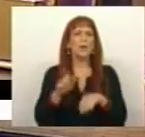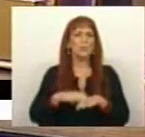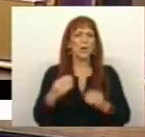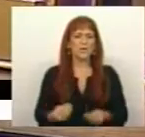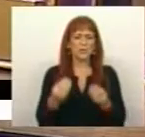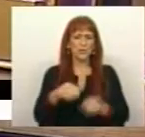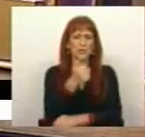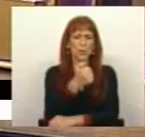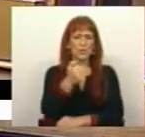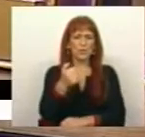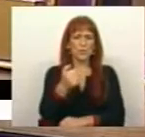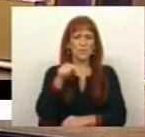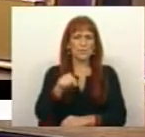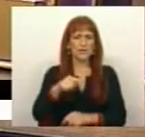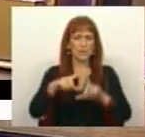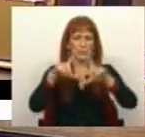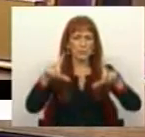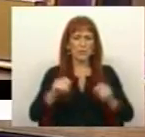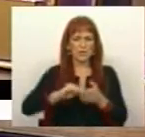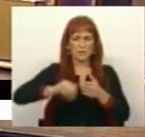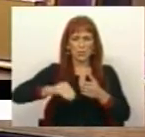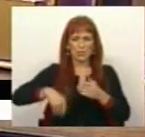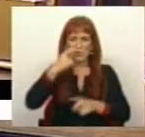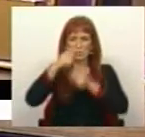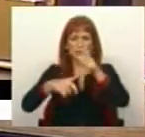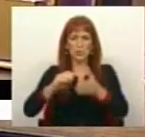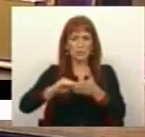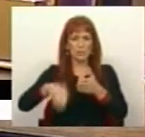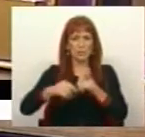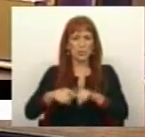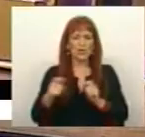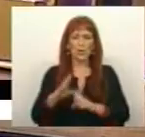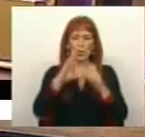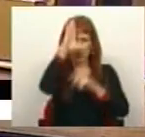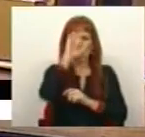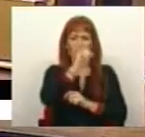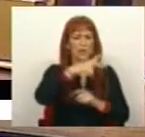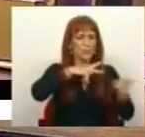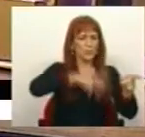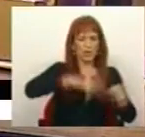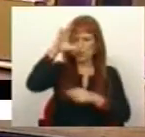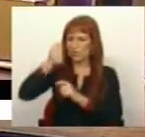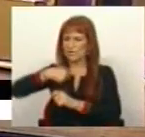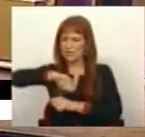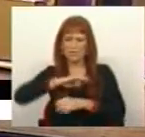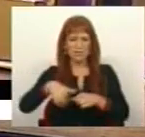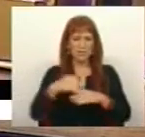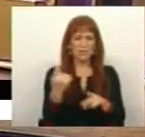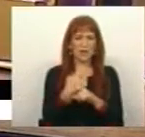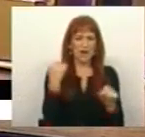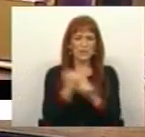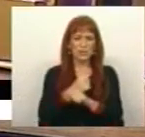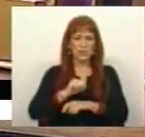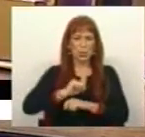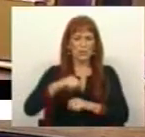entregamos 5 mil postais assinados pelas populações ao governo português e ao governo de Espanha e participamos em várias ações